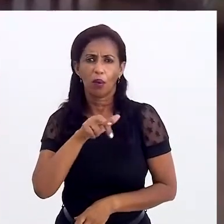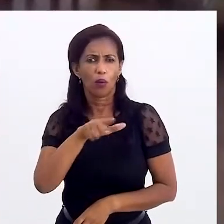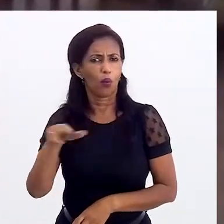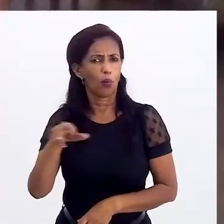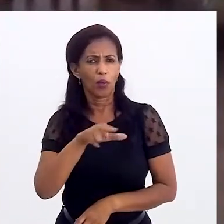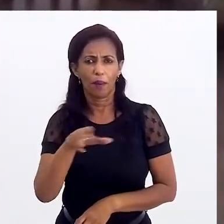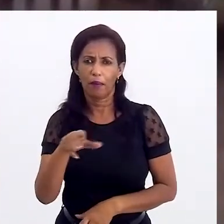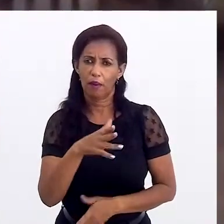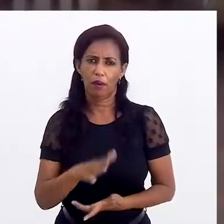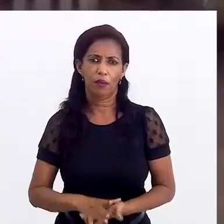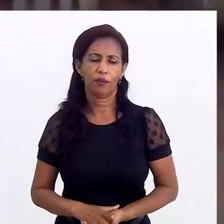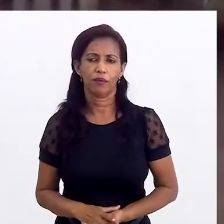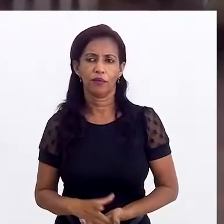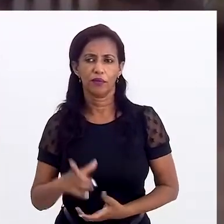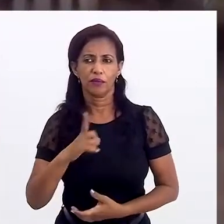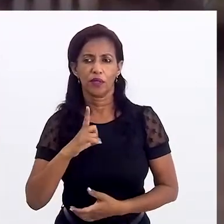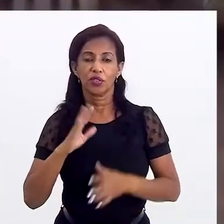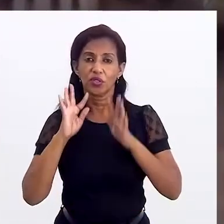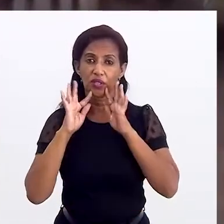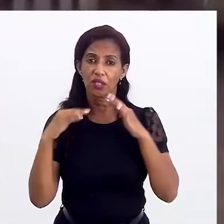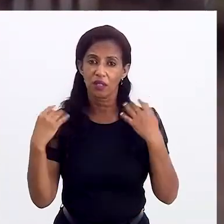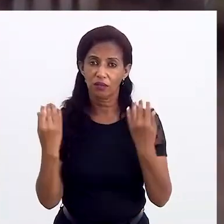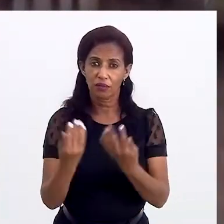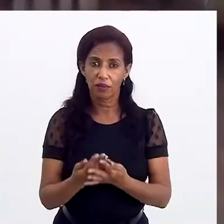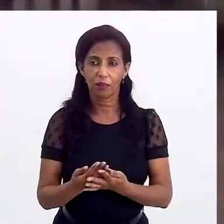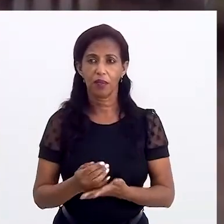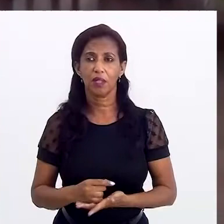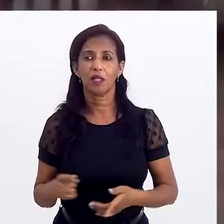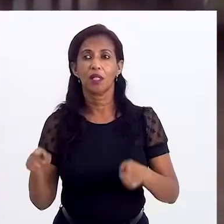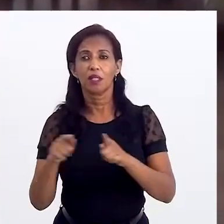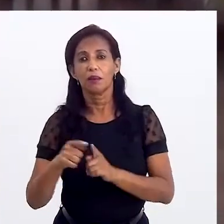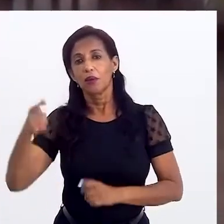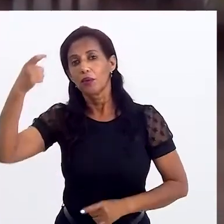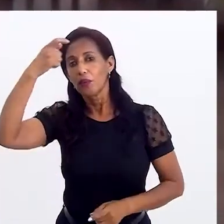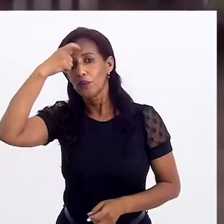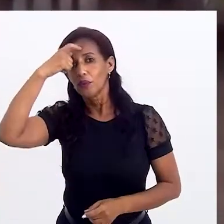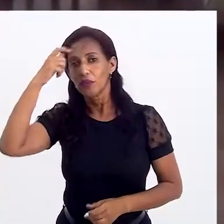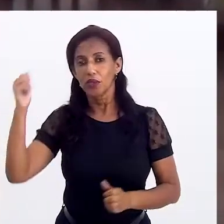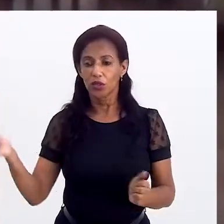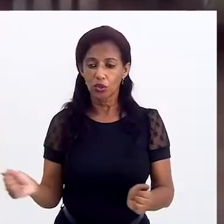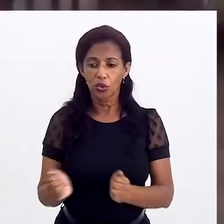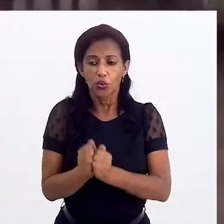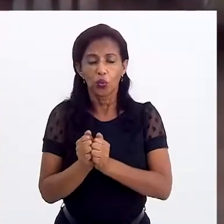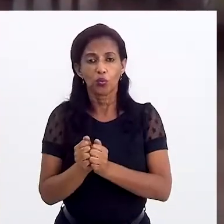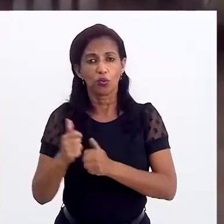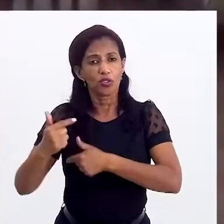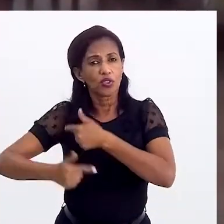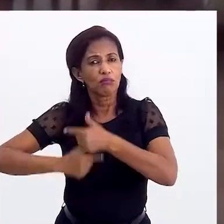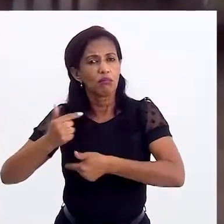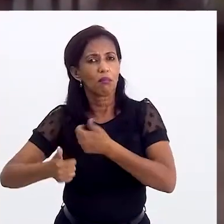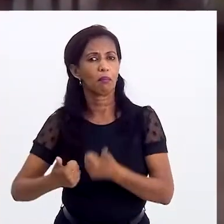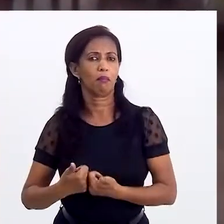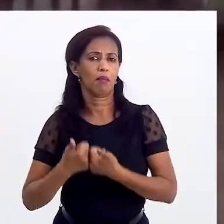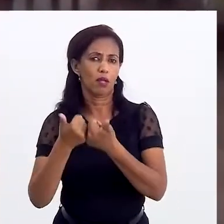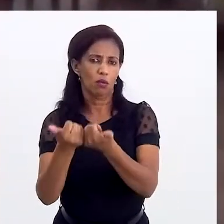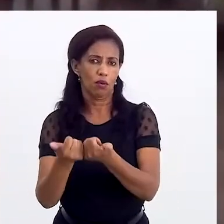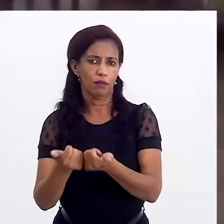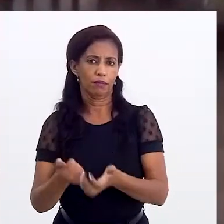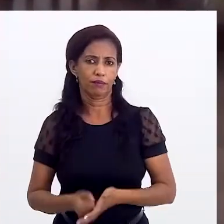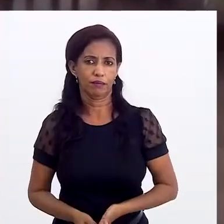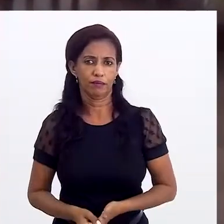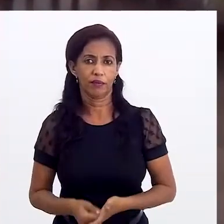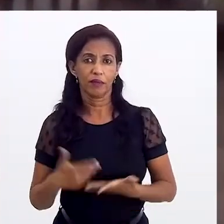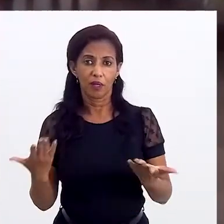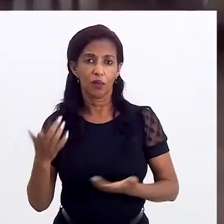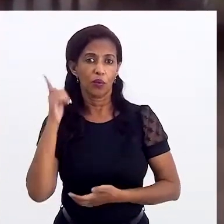gente tem essa questão da família e também a consciência de que juntos a gente produz muito melhor, né? Então, a